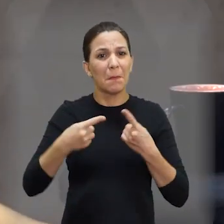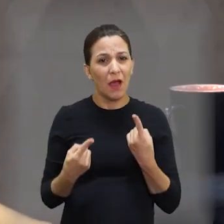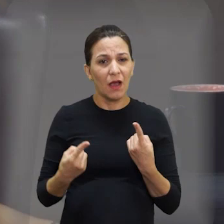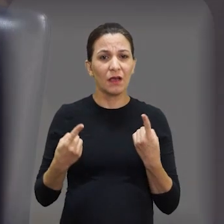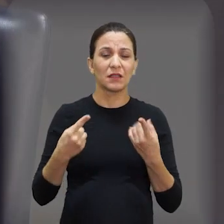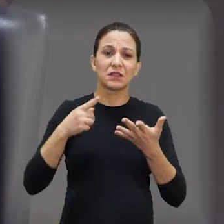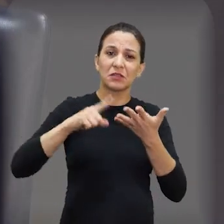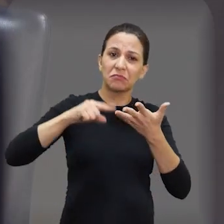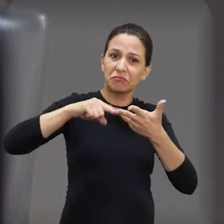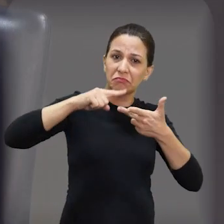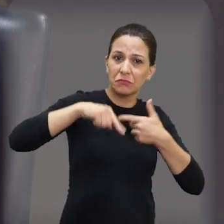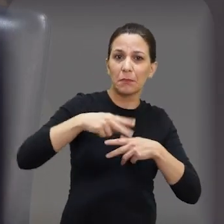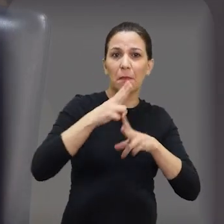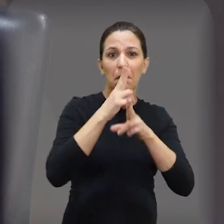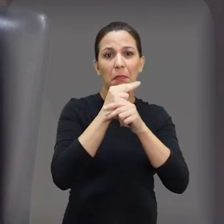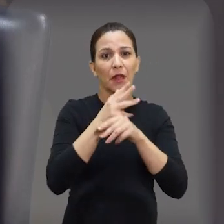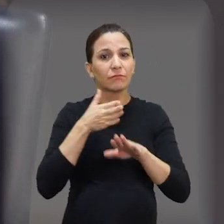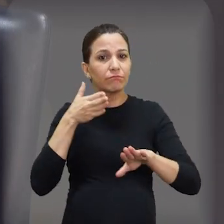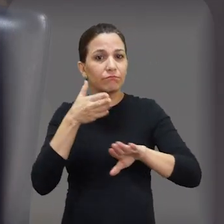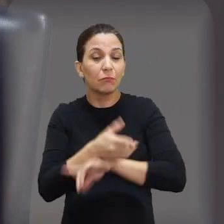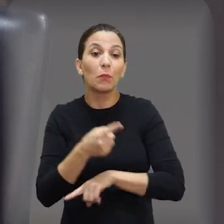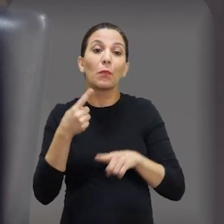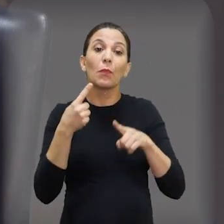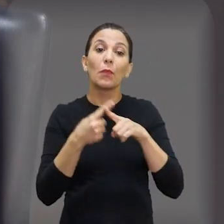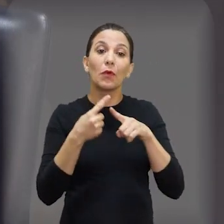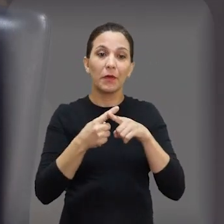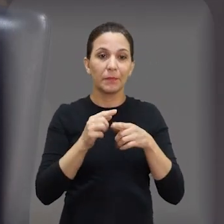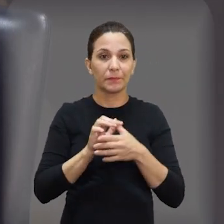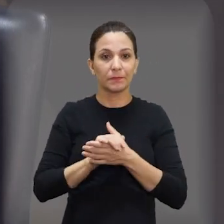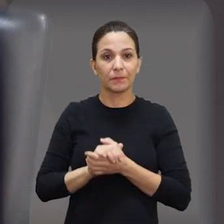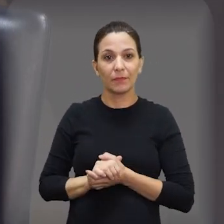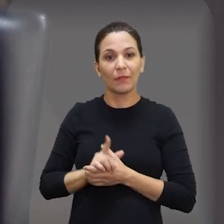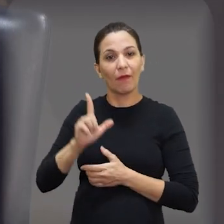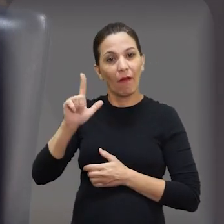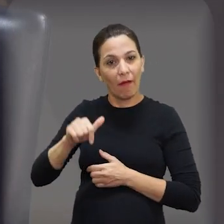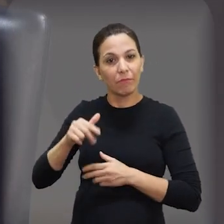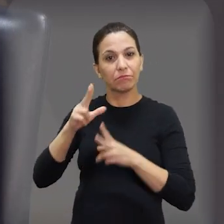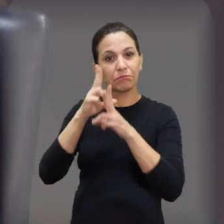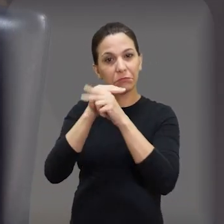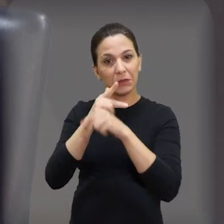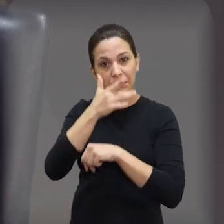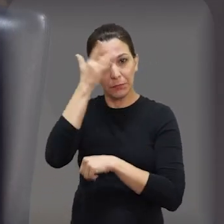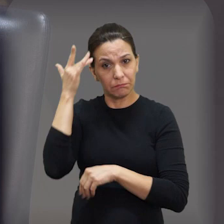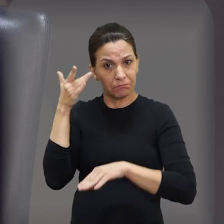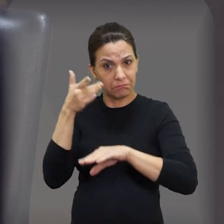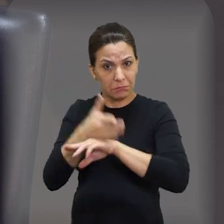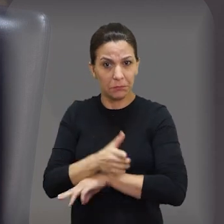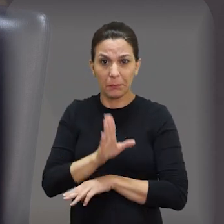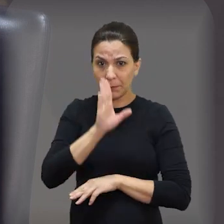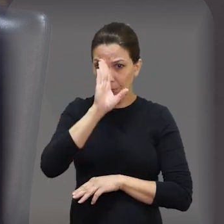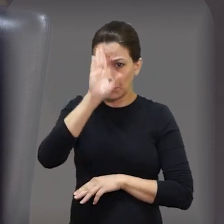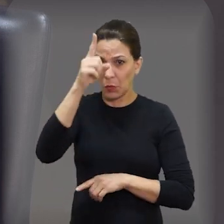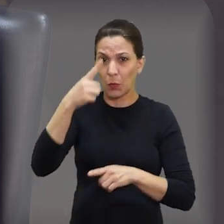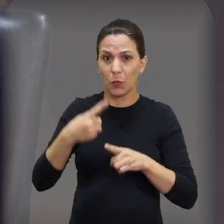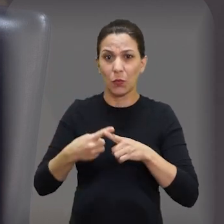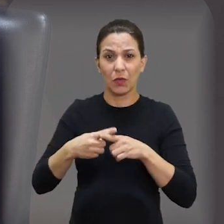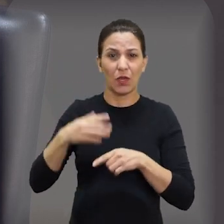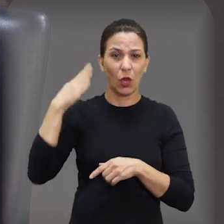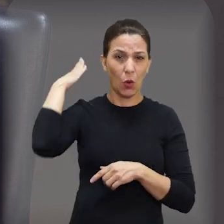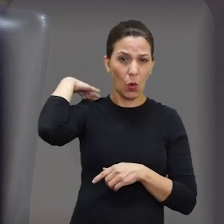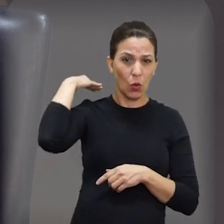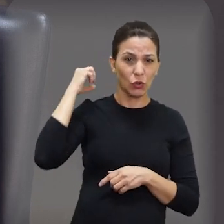também? A maior procura realmente são os pacientes com alguma queixa de dor nas costas, ou dor lombar,